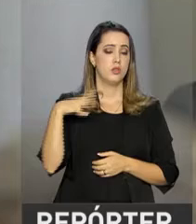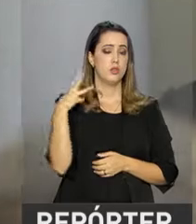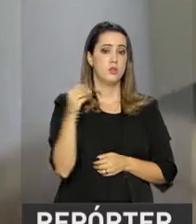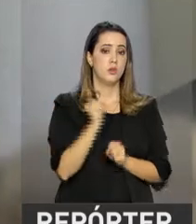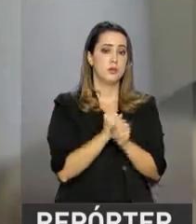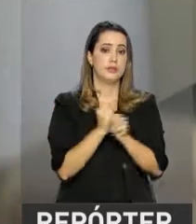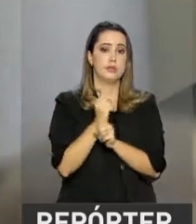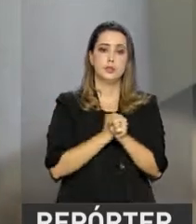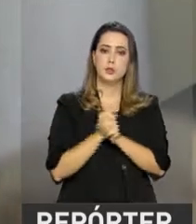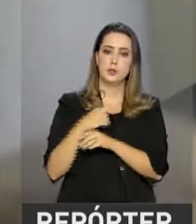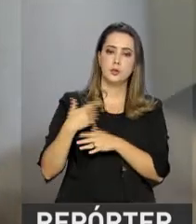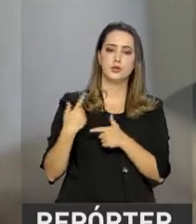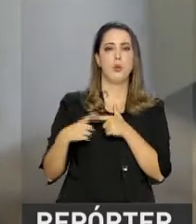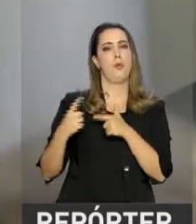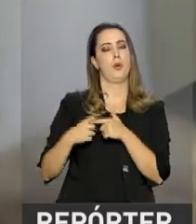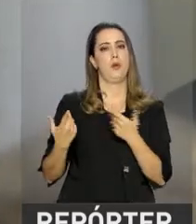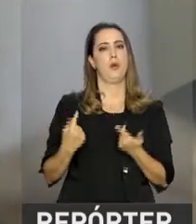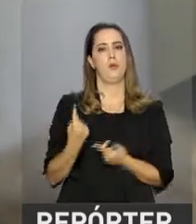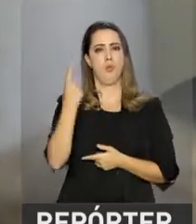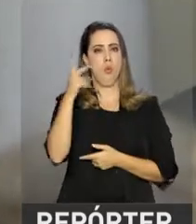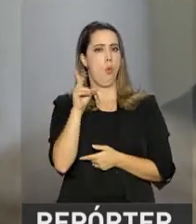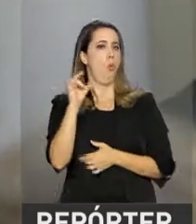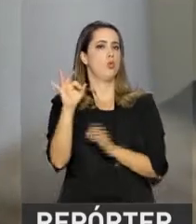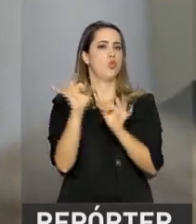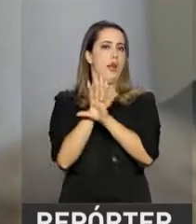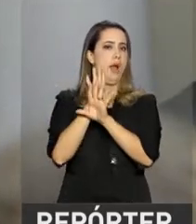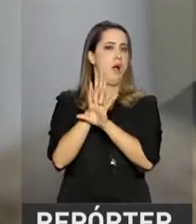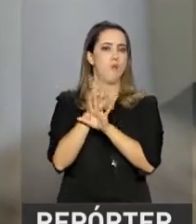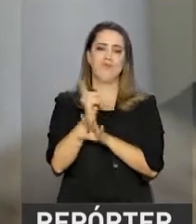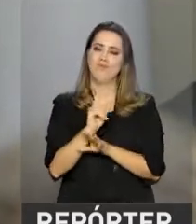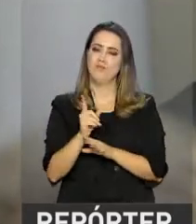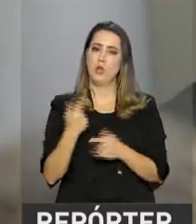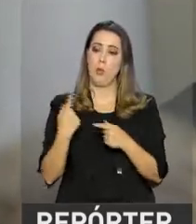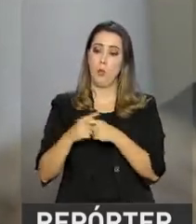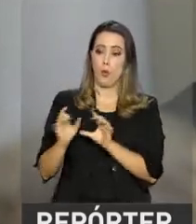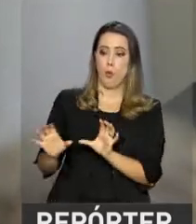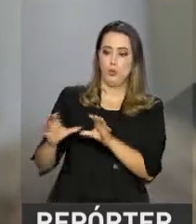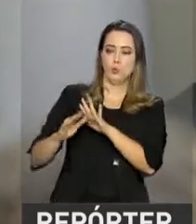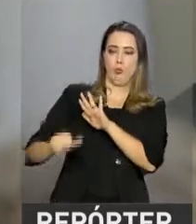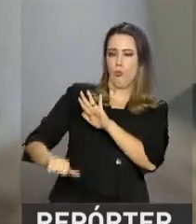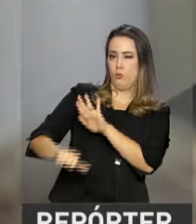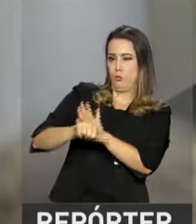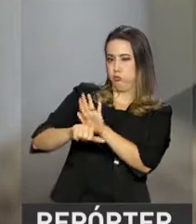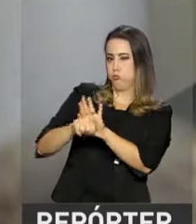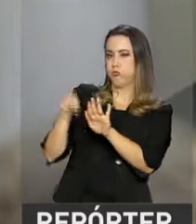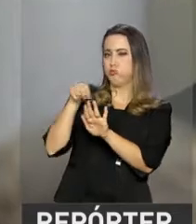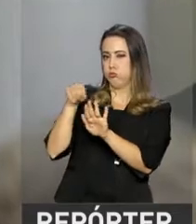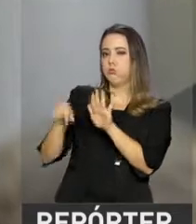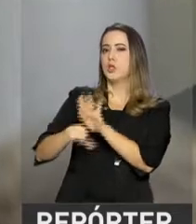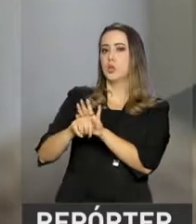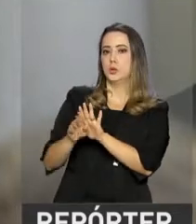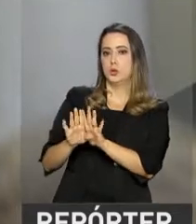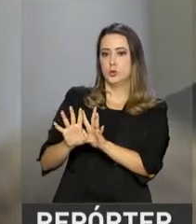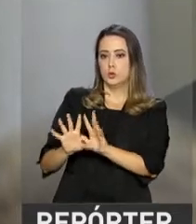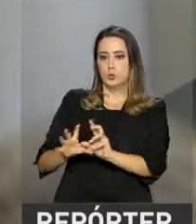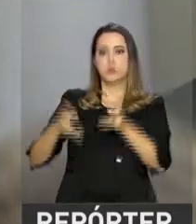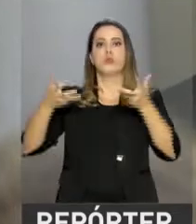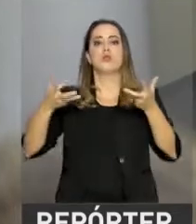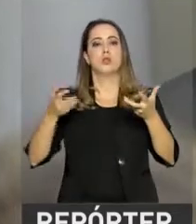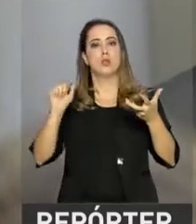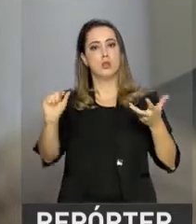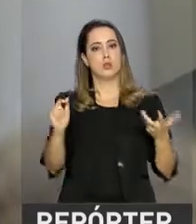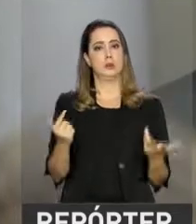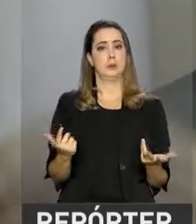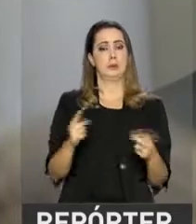já não resolve de um dia para o outro não é especialmente que o banditismo a criminalidade é reagir não é e